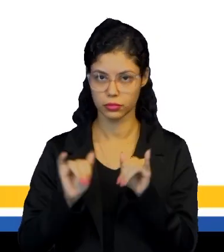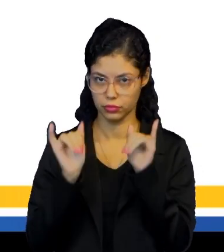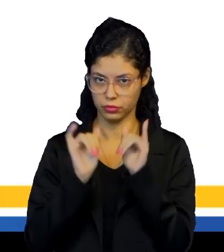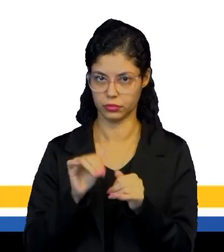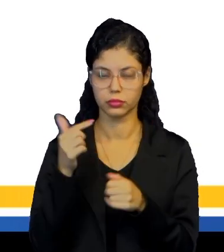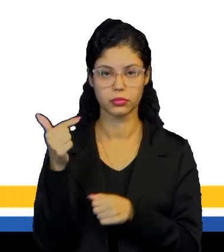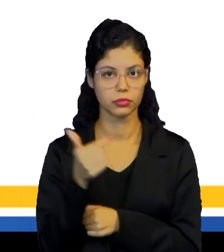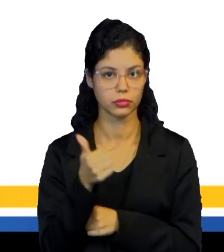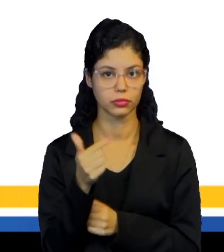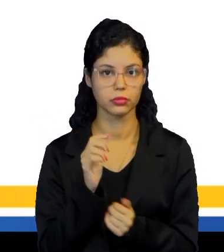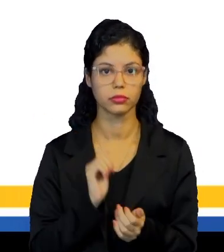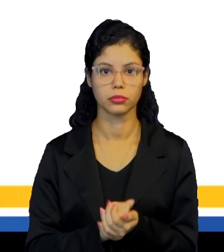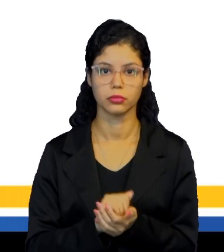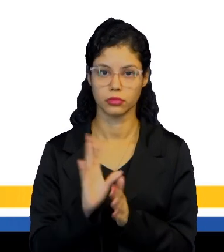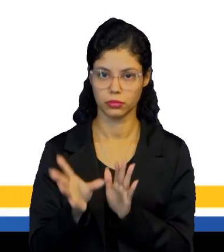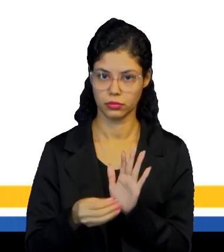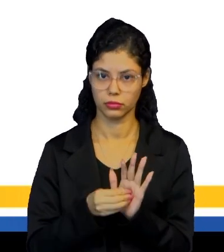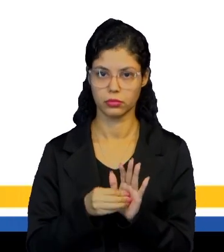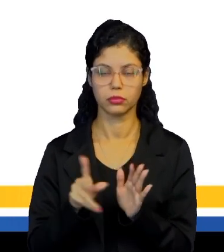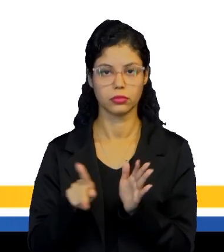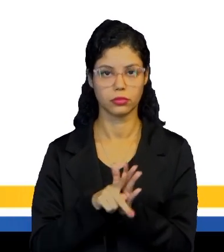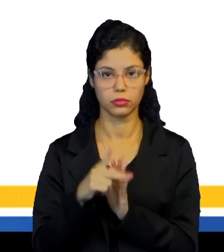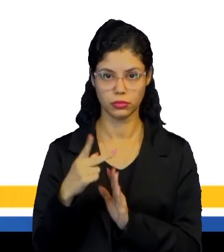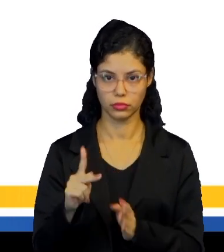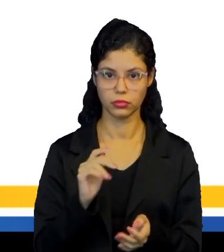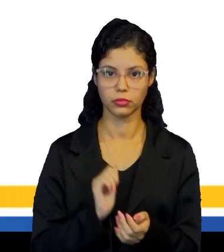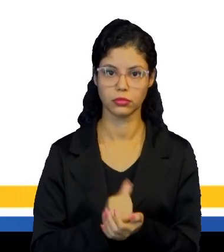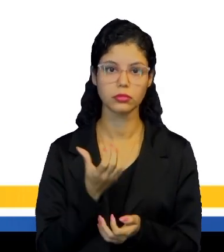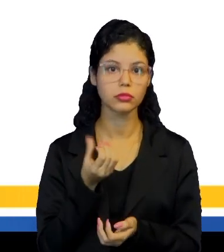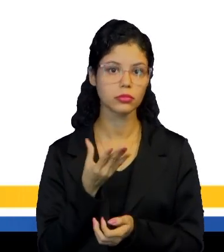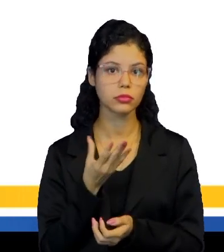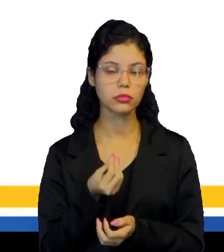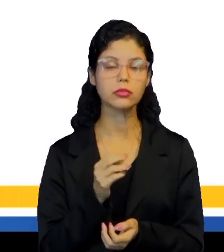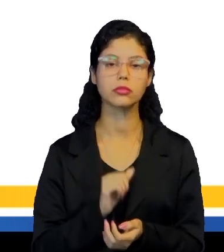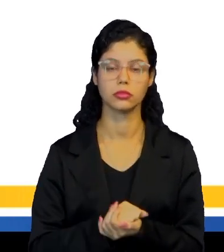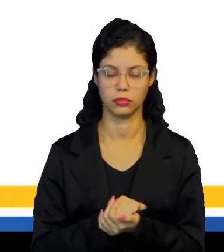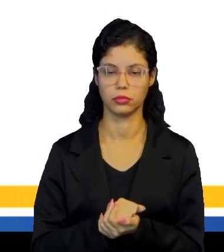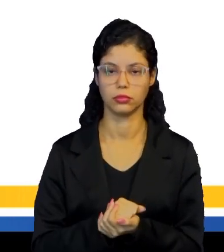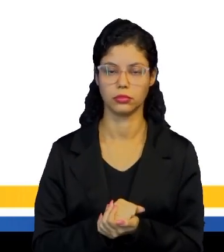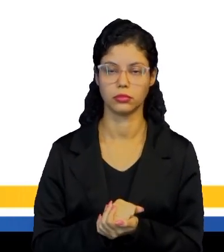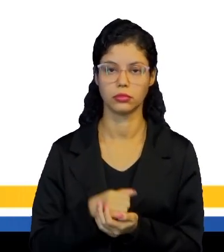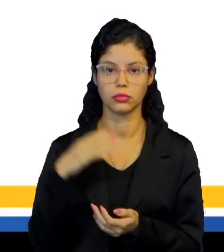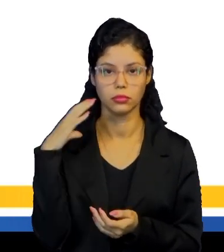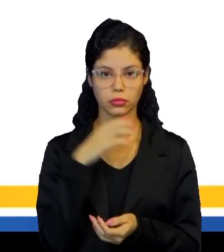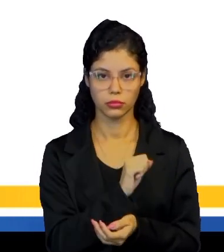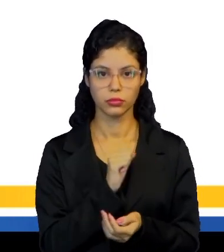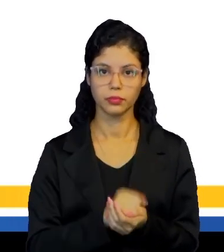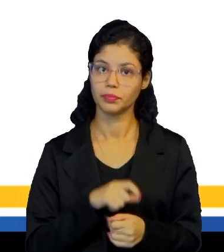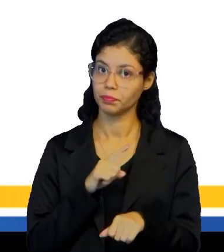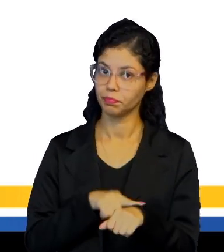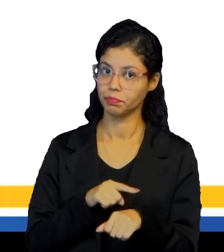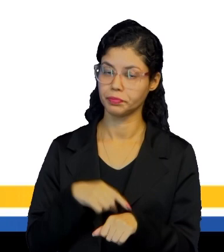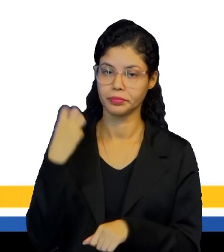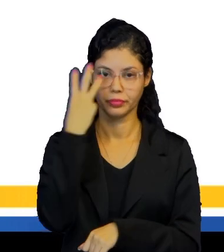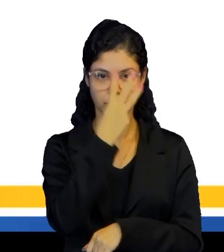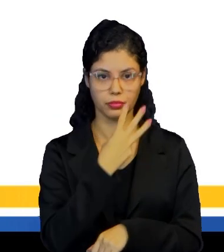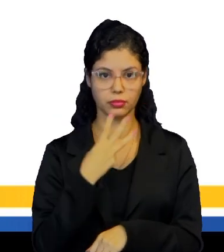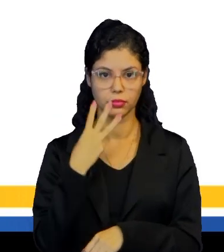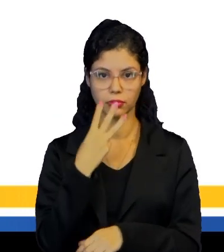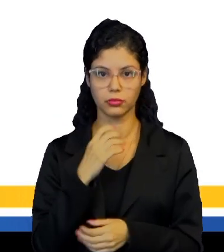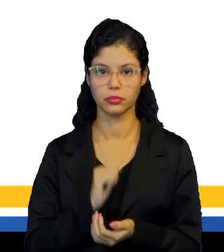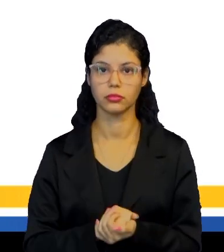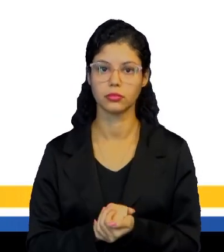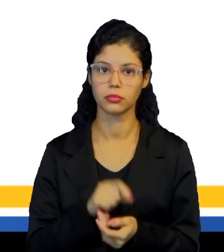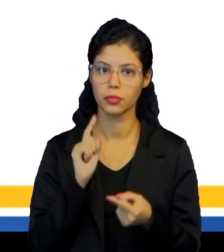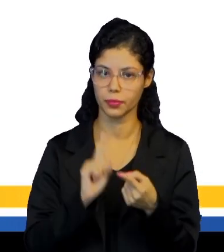informações do segundo a gente coloca logo ele 60km que a velocidade e o tempo de três horas